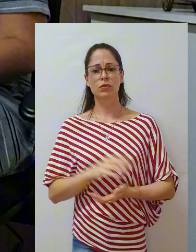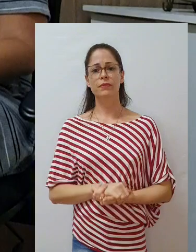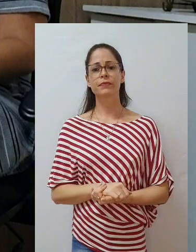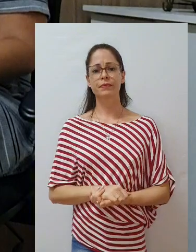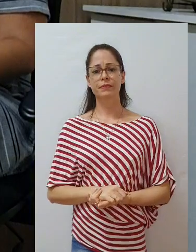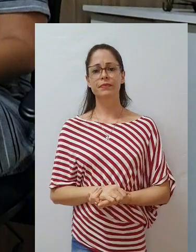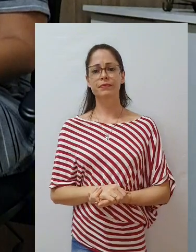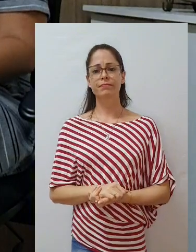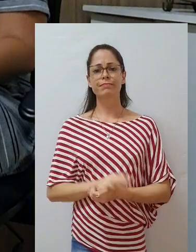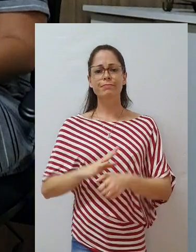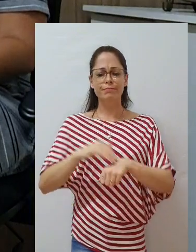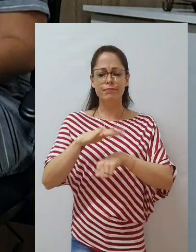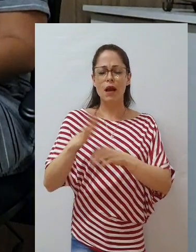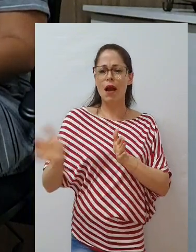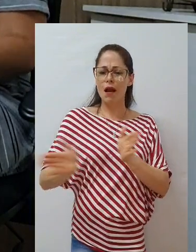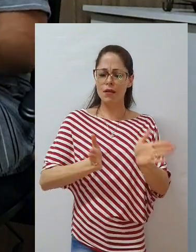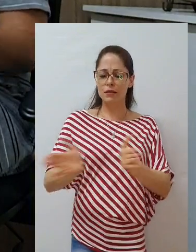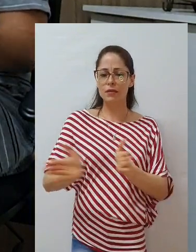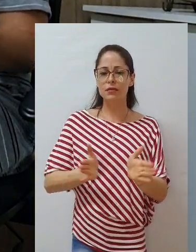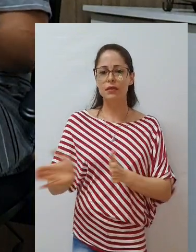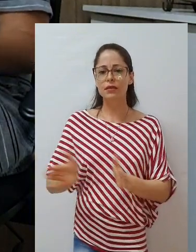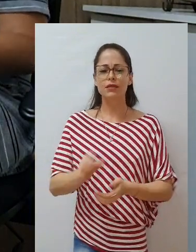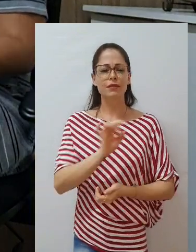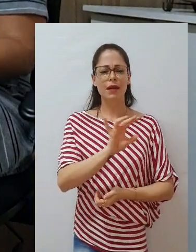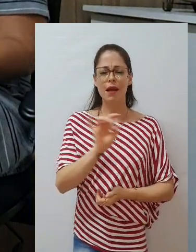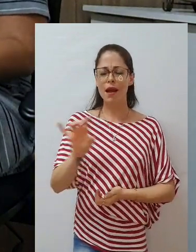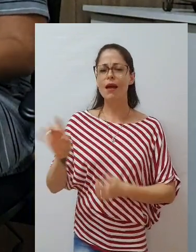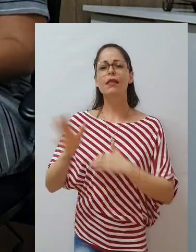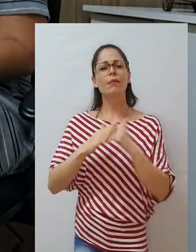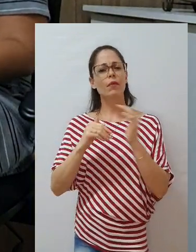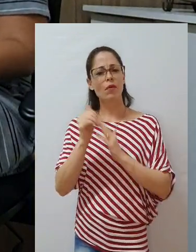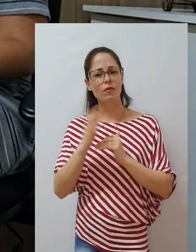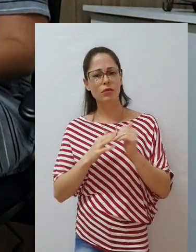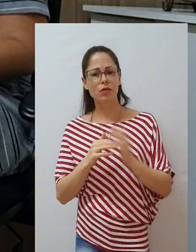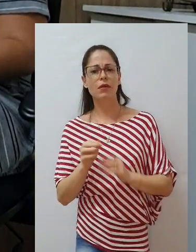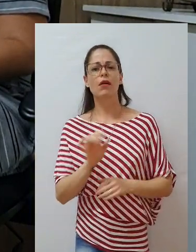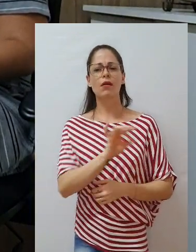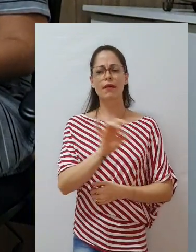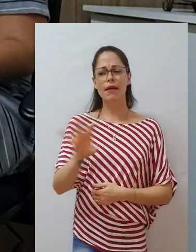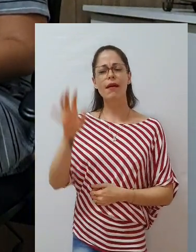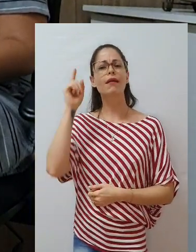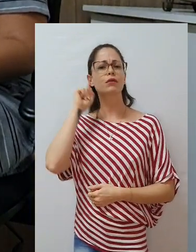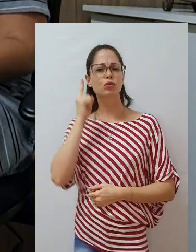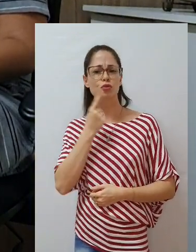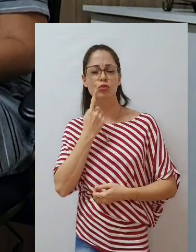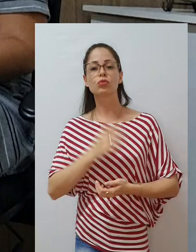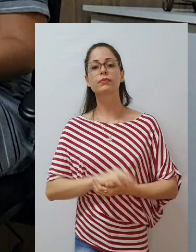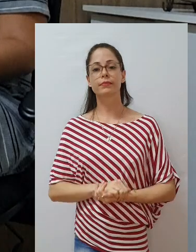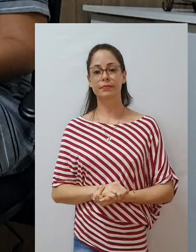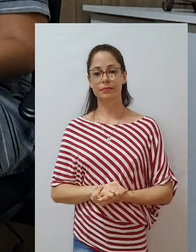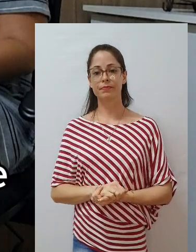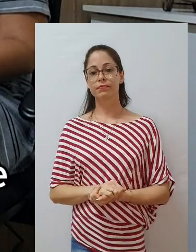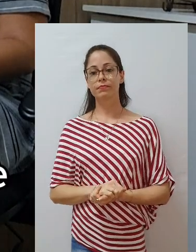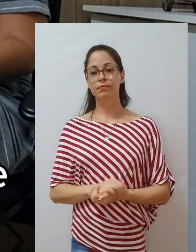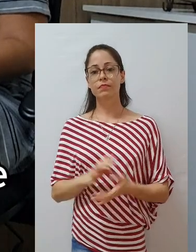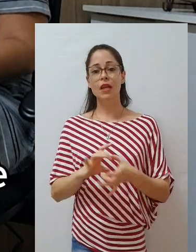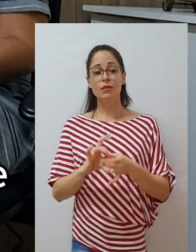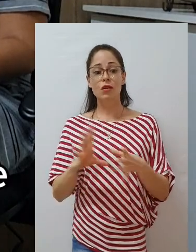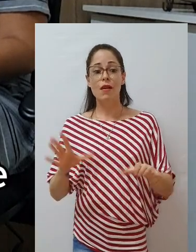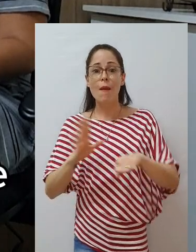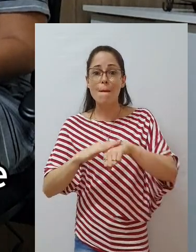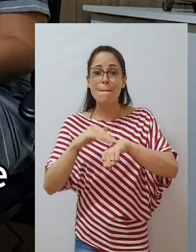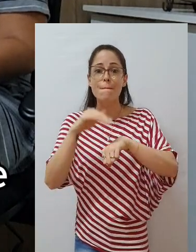inclusão. Que vai ficar mais acessível para cada um. E isso vai disponibilizar mais o